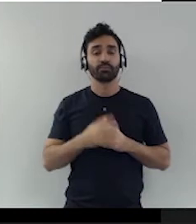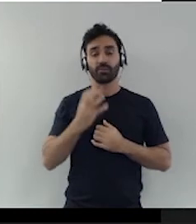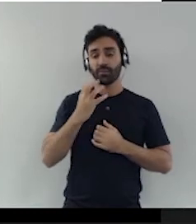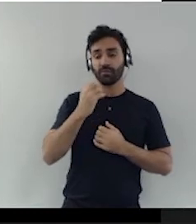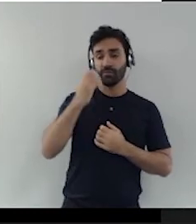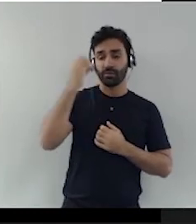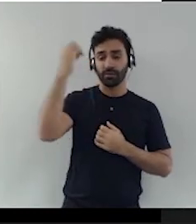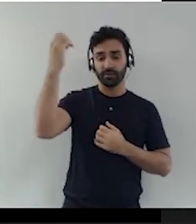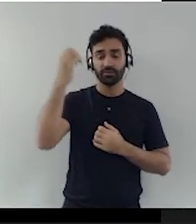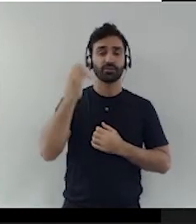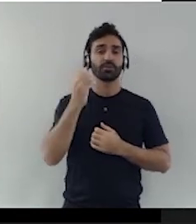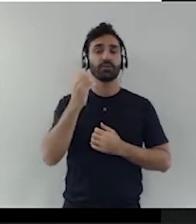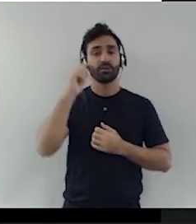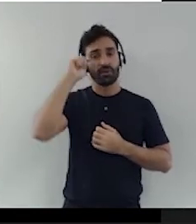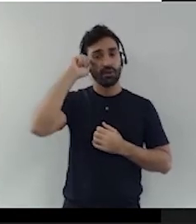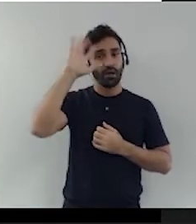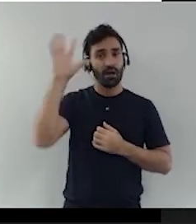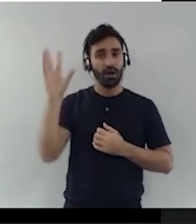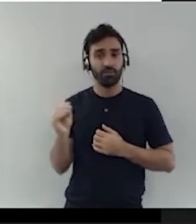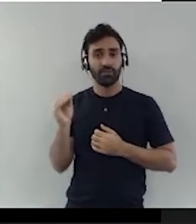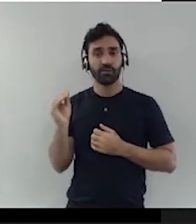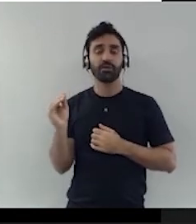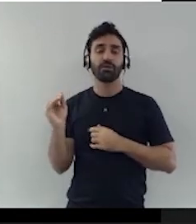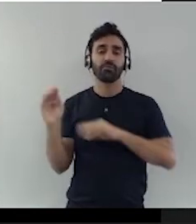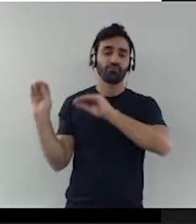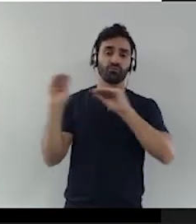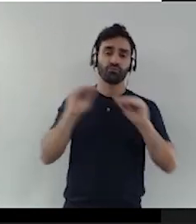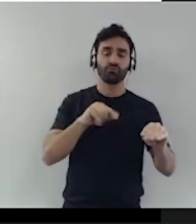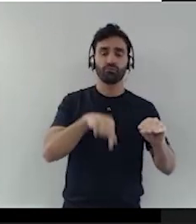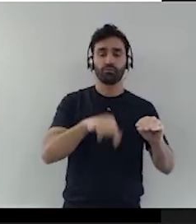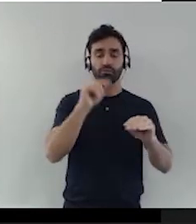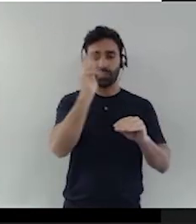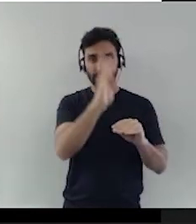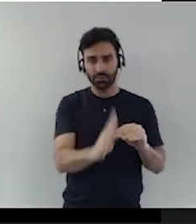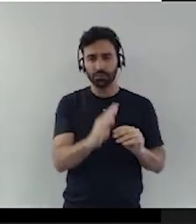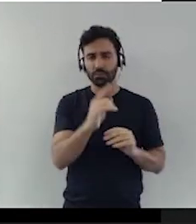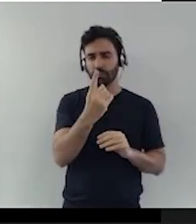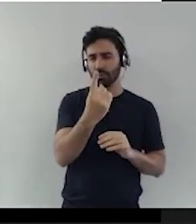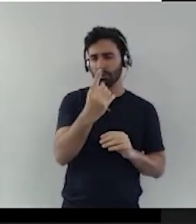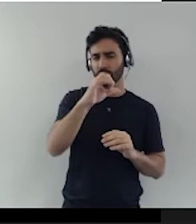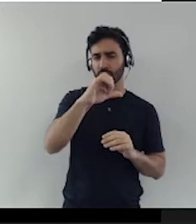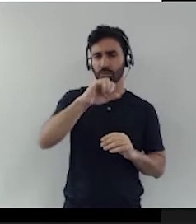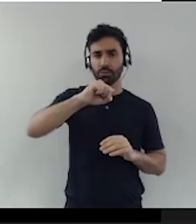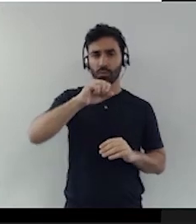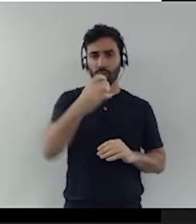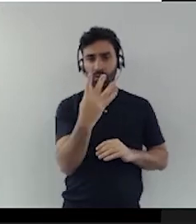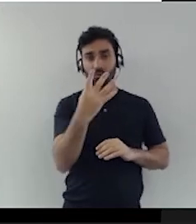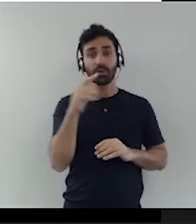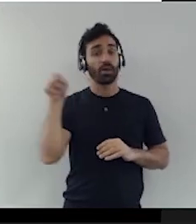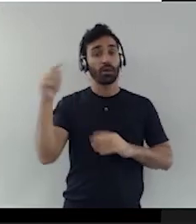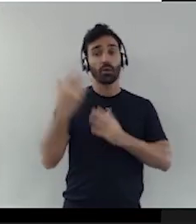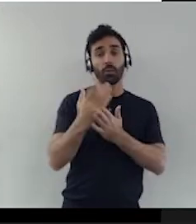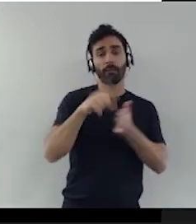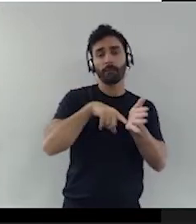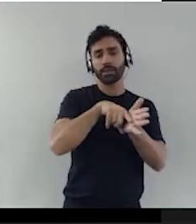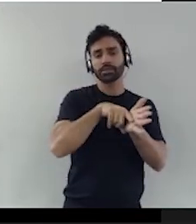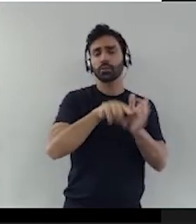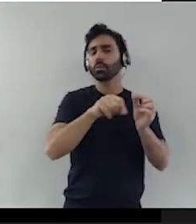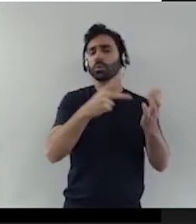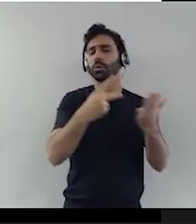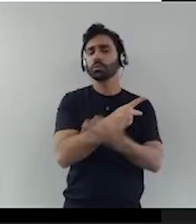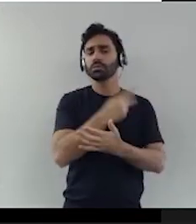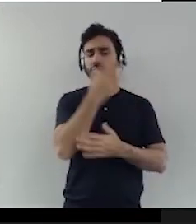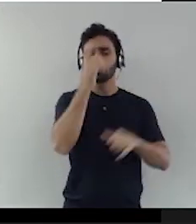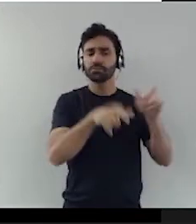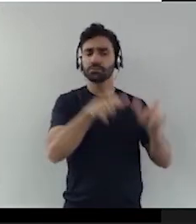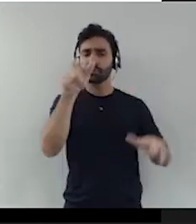viagem da África ao Brasil, em 1984, ele começou a pesquisar o que tinha acontecido com as